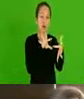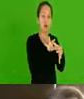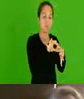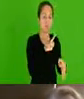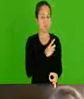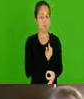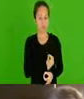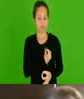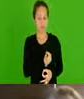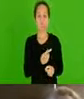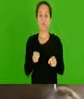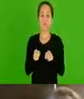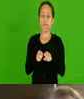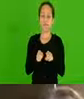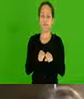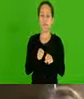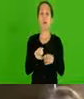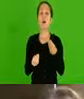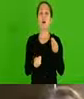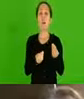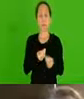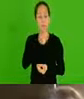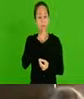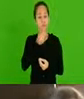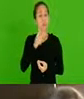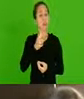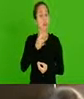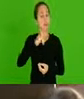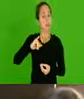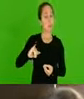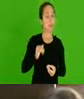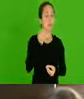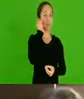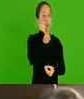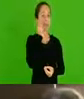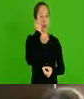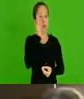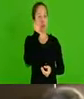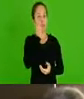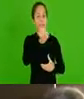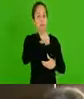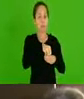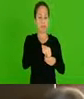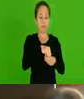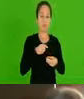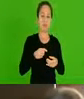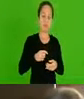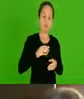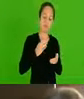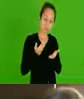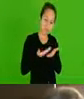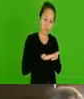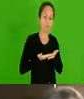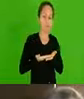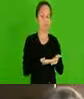aproveitar toda essa experiência antes mesmo dela chegar às instituições educativas.